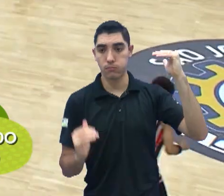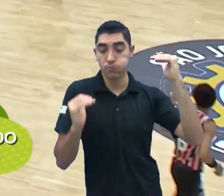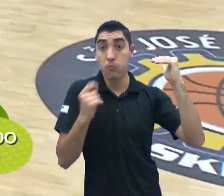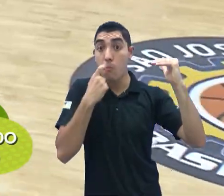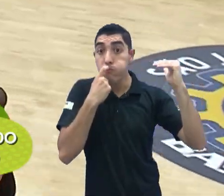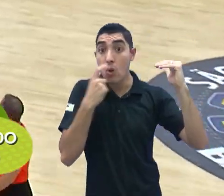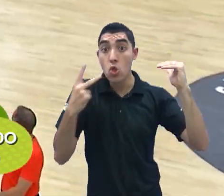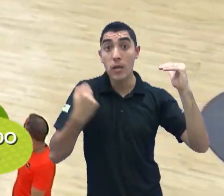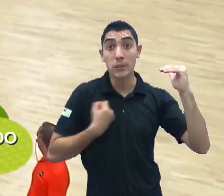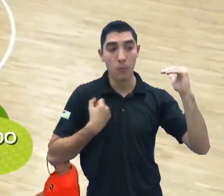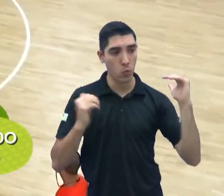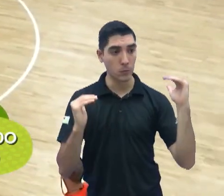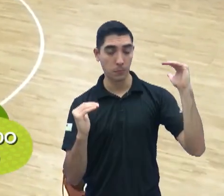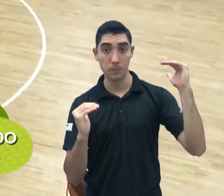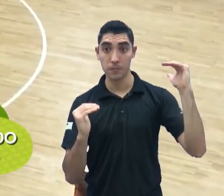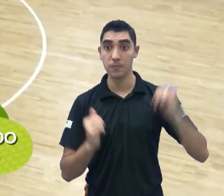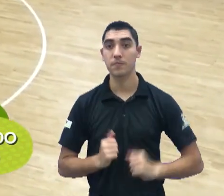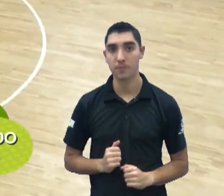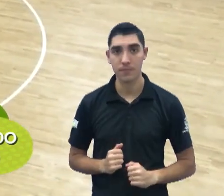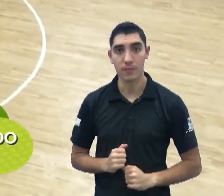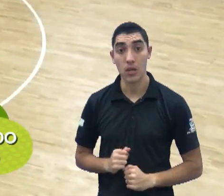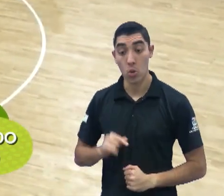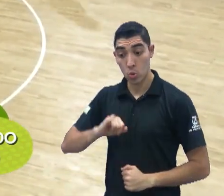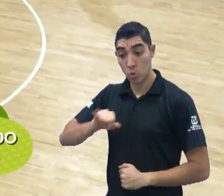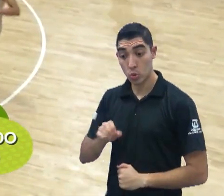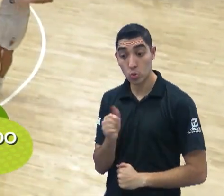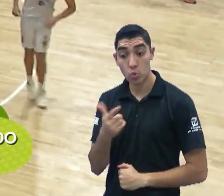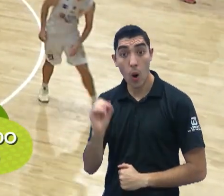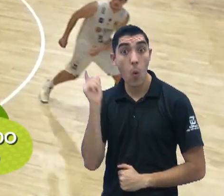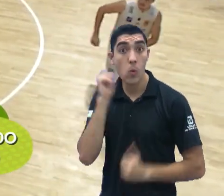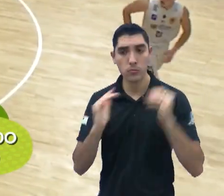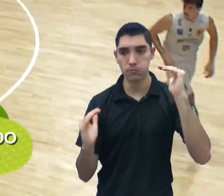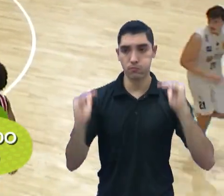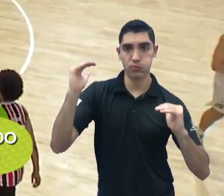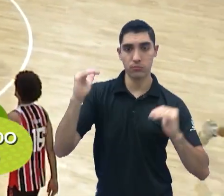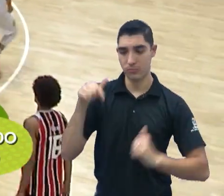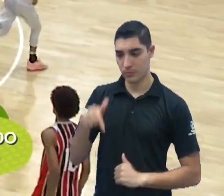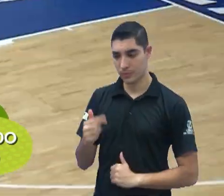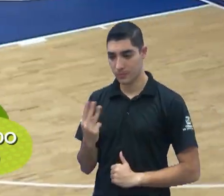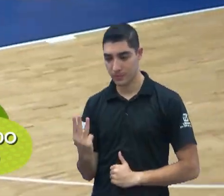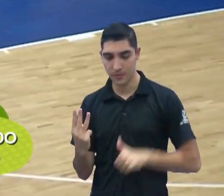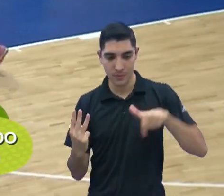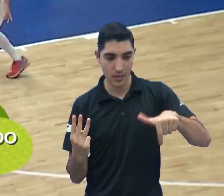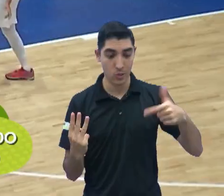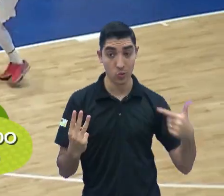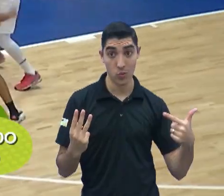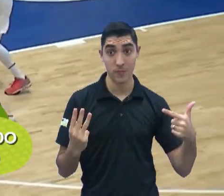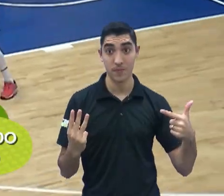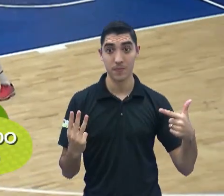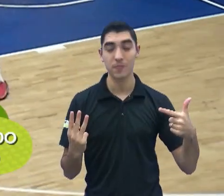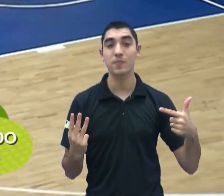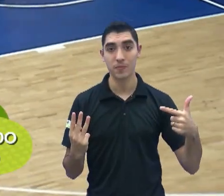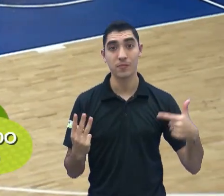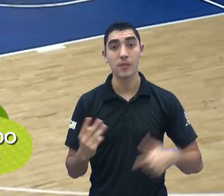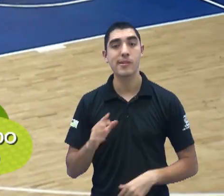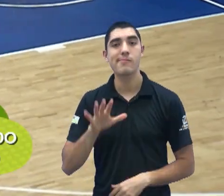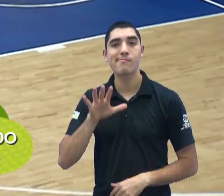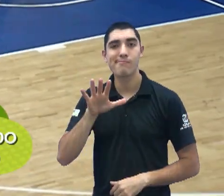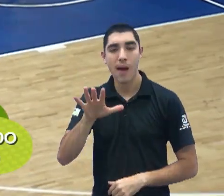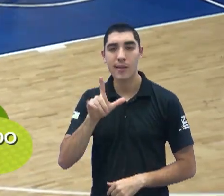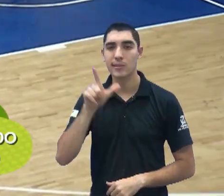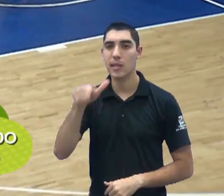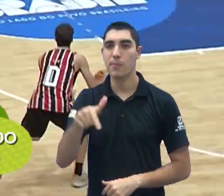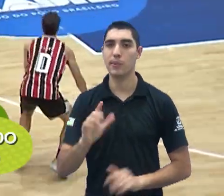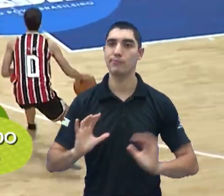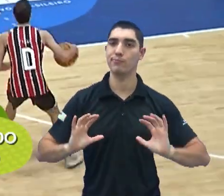pontos. João Níquel virou para São José, 63-62. Mas o balde de água fria veio